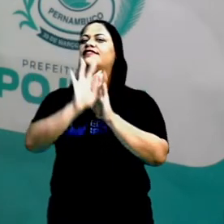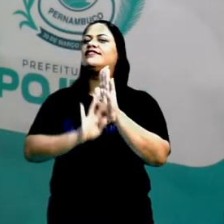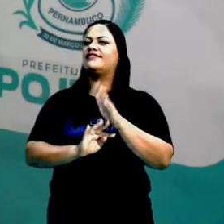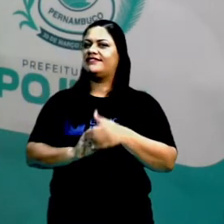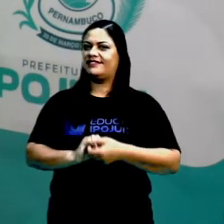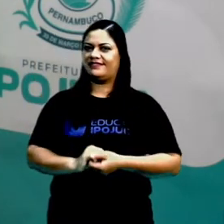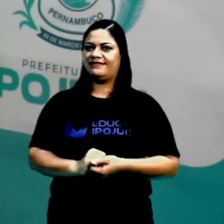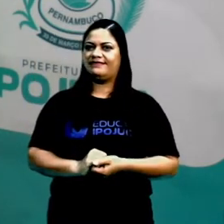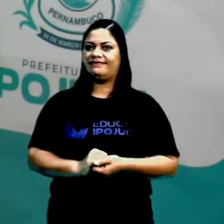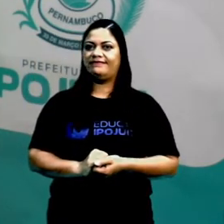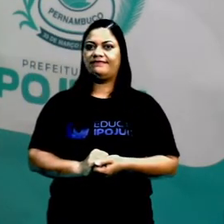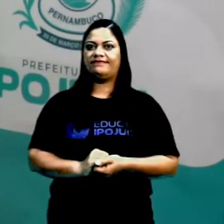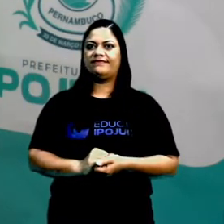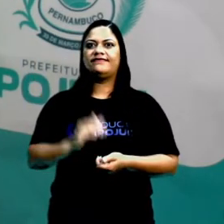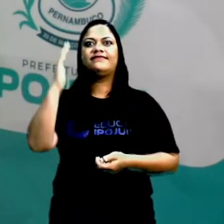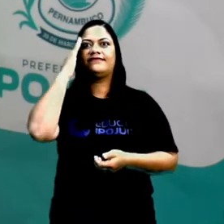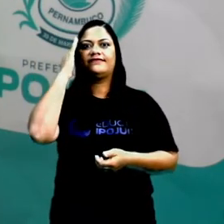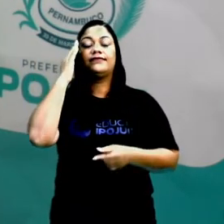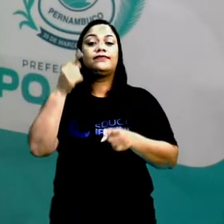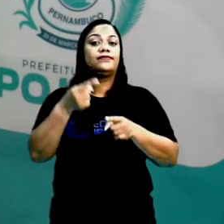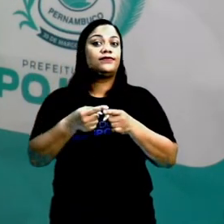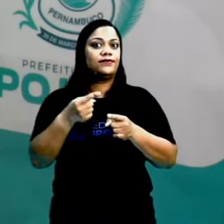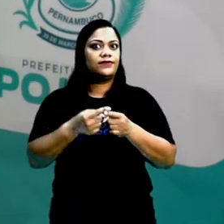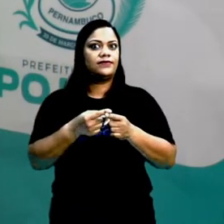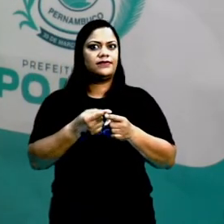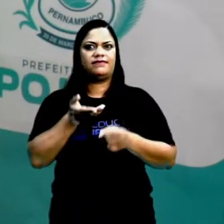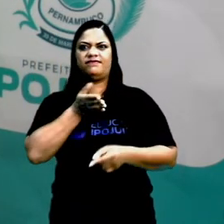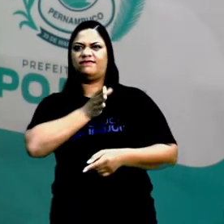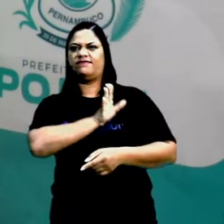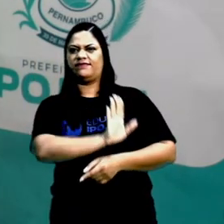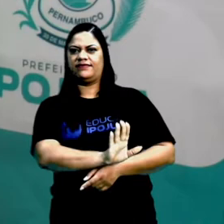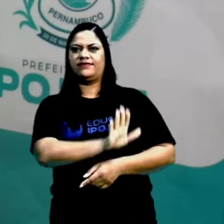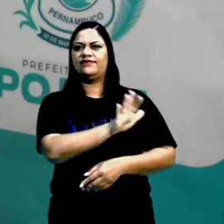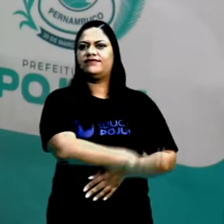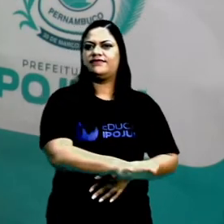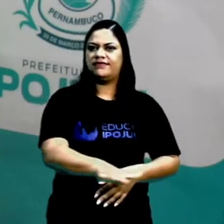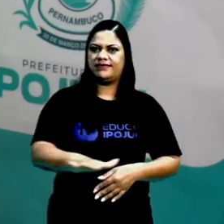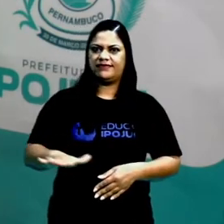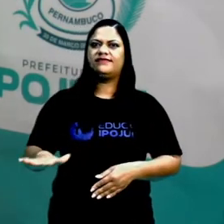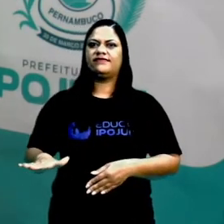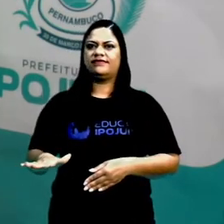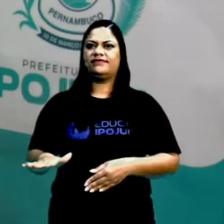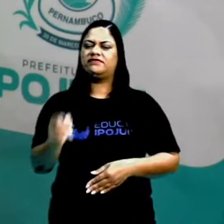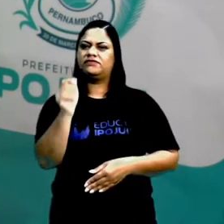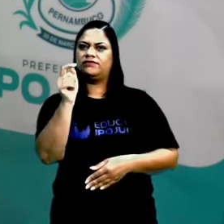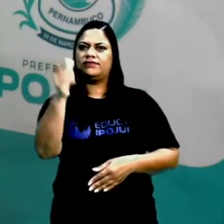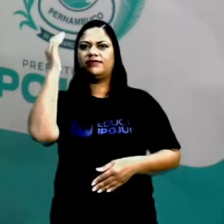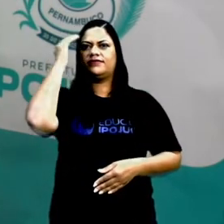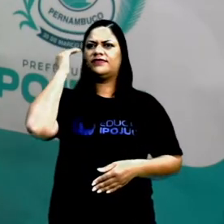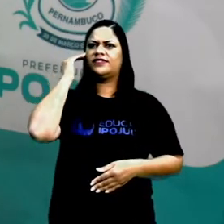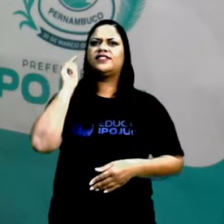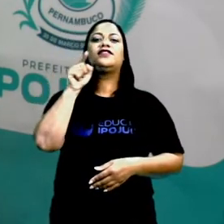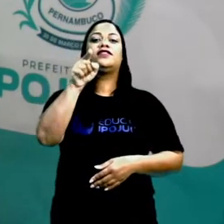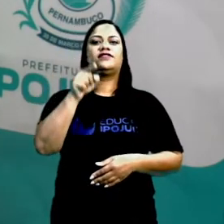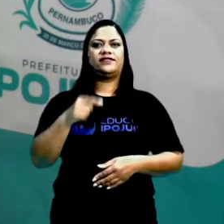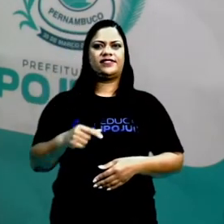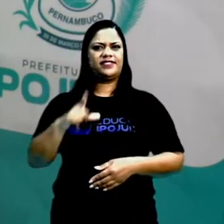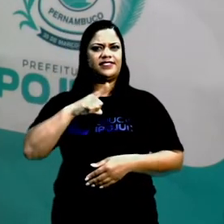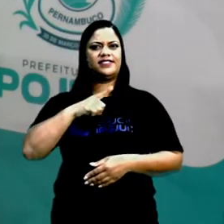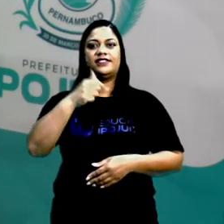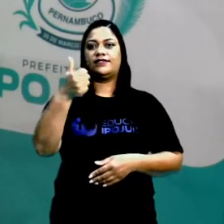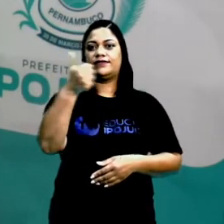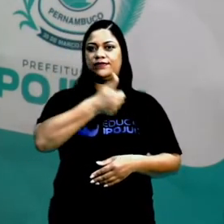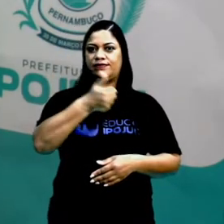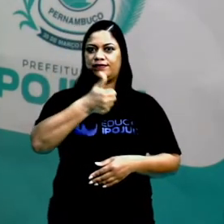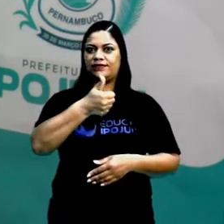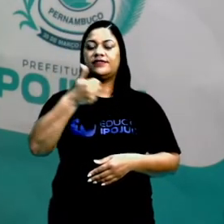isso? Deu para entender por que que ela não gosta que chame criança de pré-adolescente? E você que tem 11 e 12